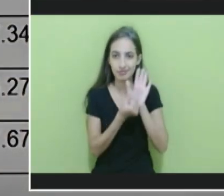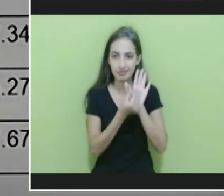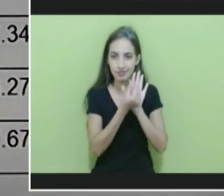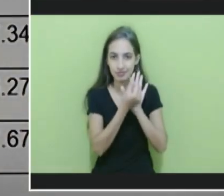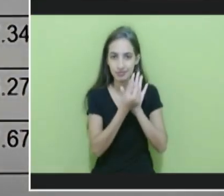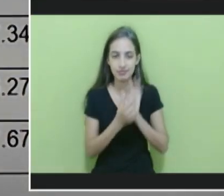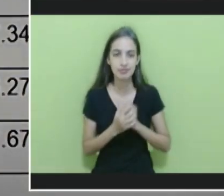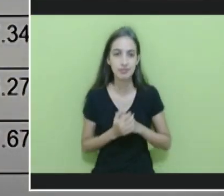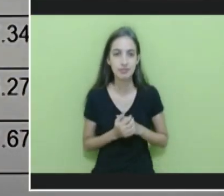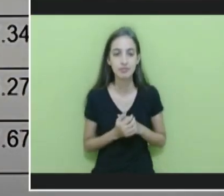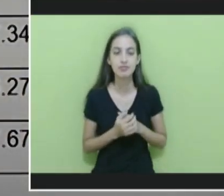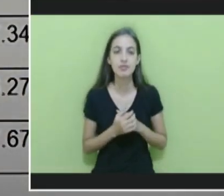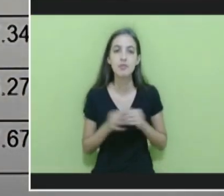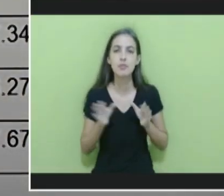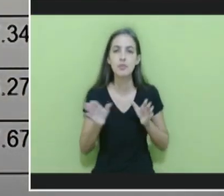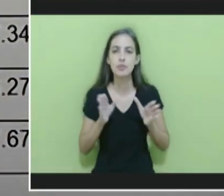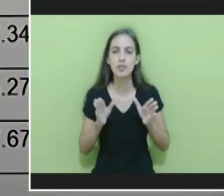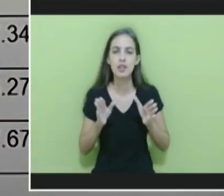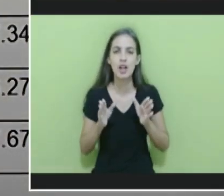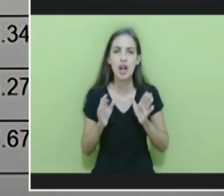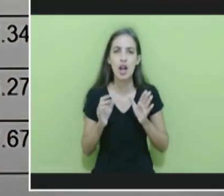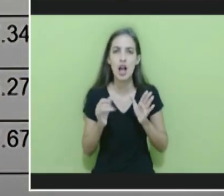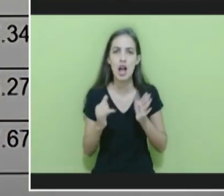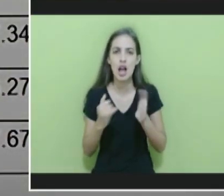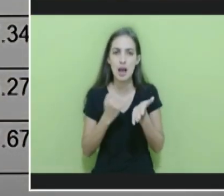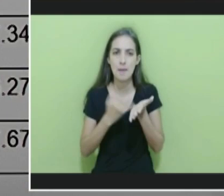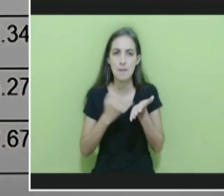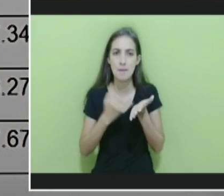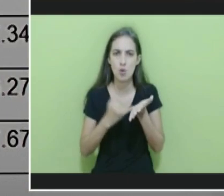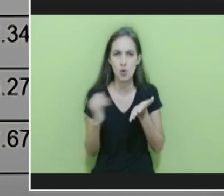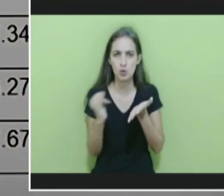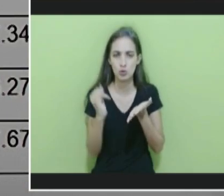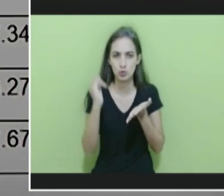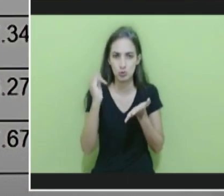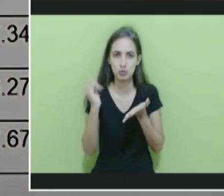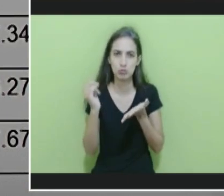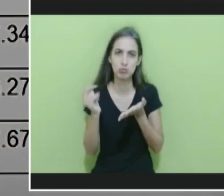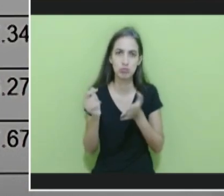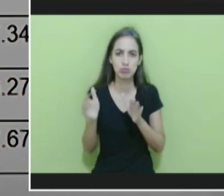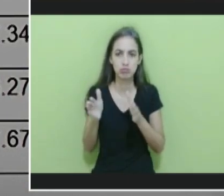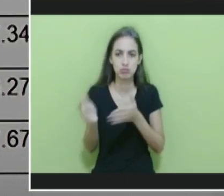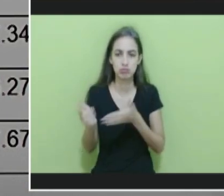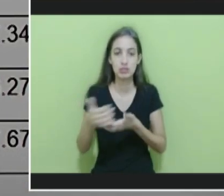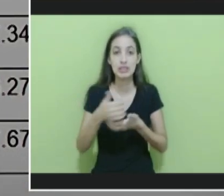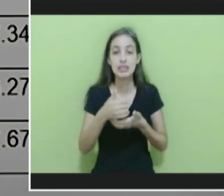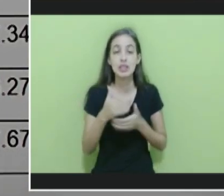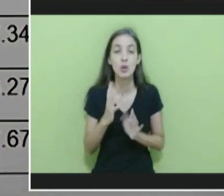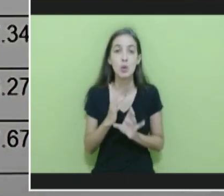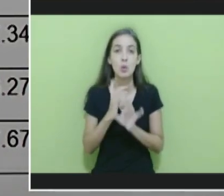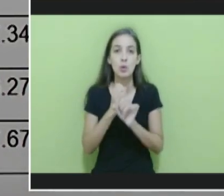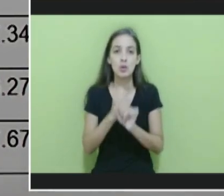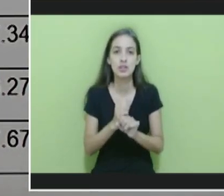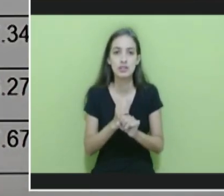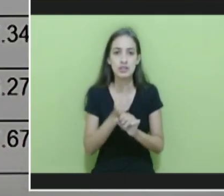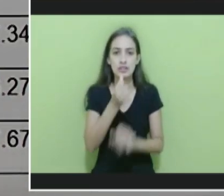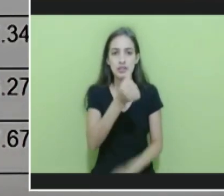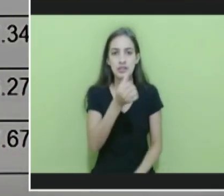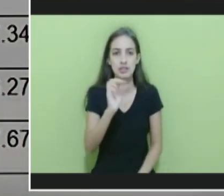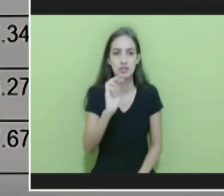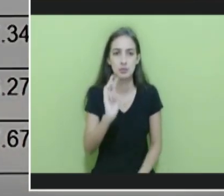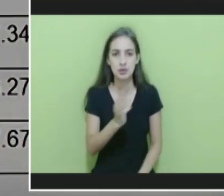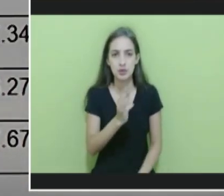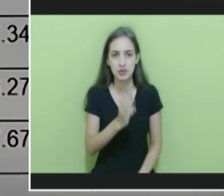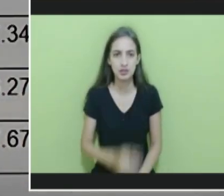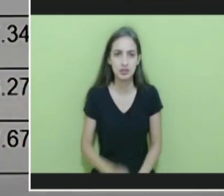referente aos impostos. A previsão de arrecadação são 66 milhões 550 mil reais. De taxas